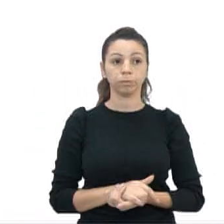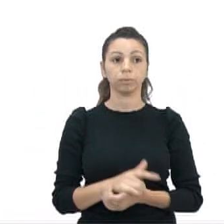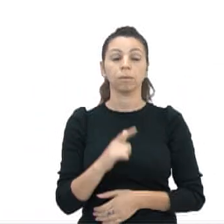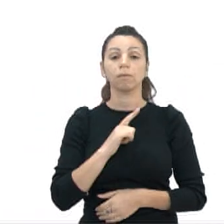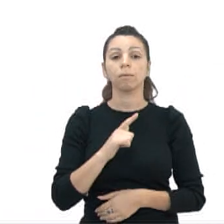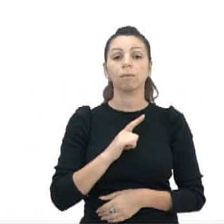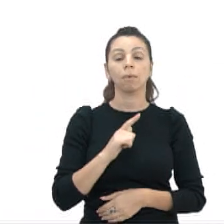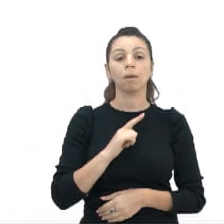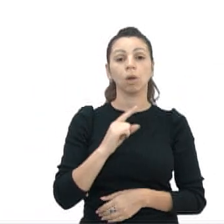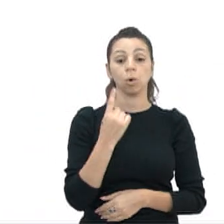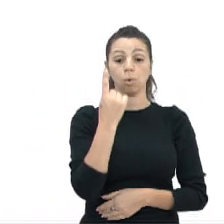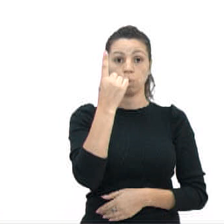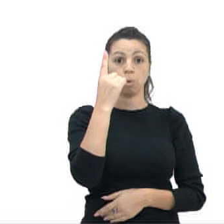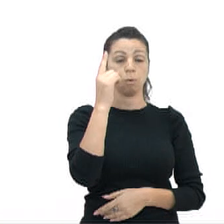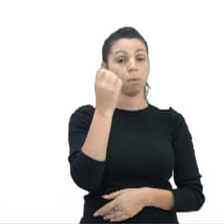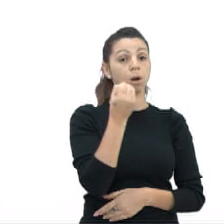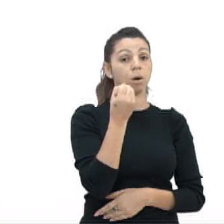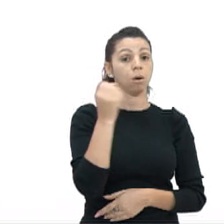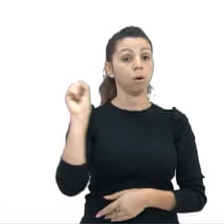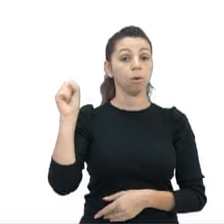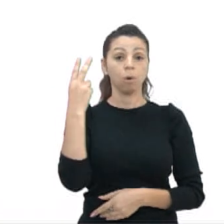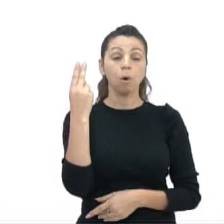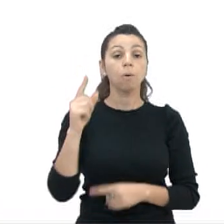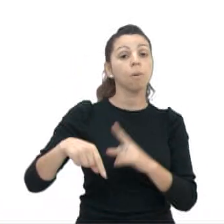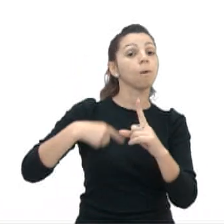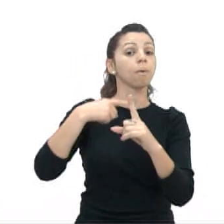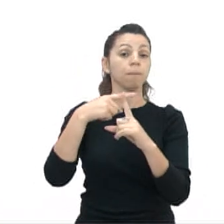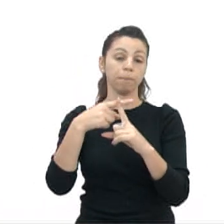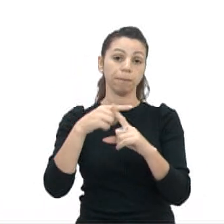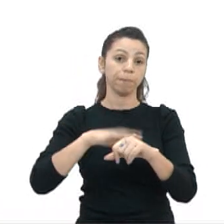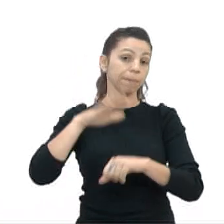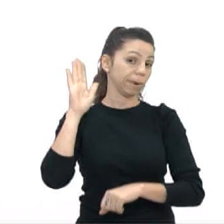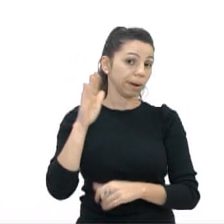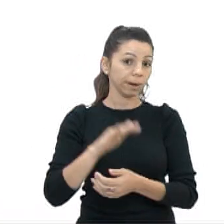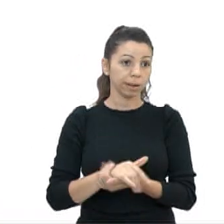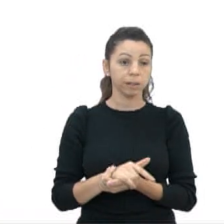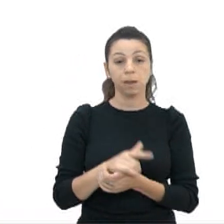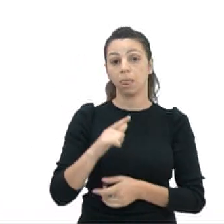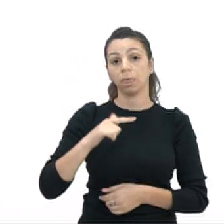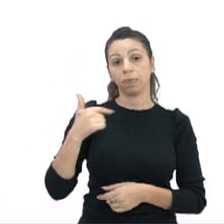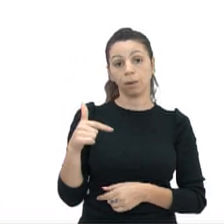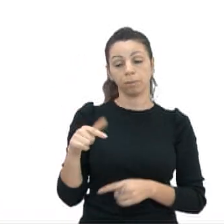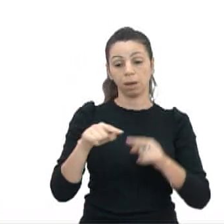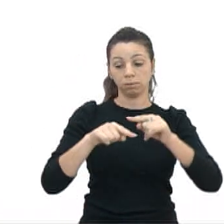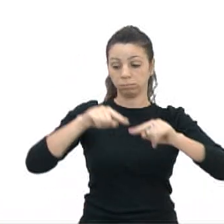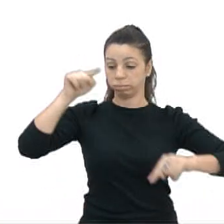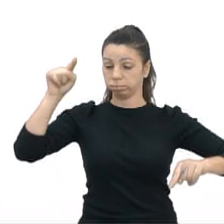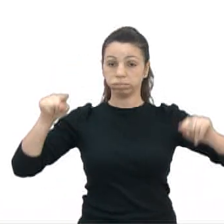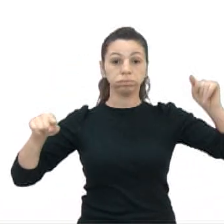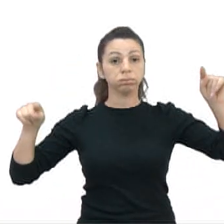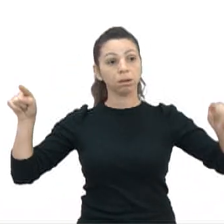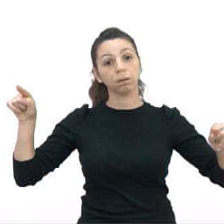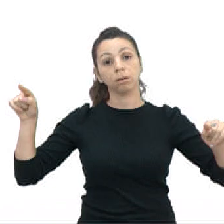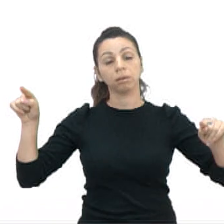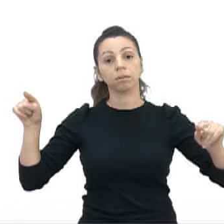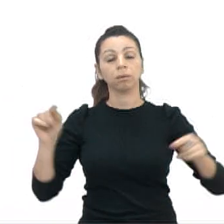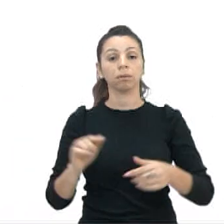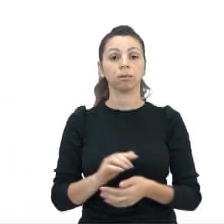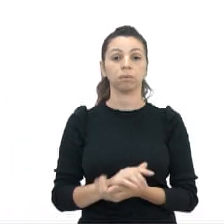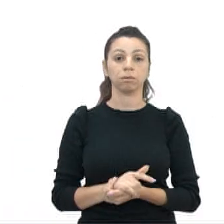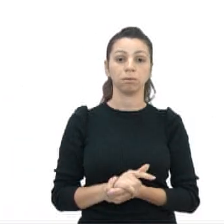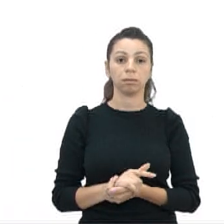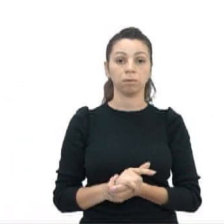expressões algébricas não contém variável ou variáveis no denominador, ou seja, quando ela não